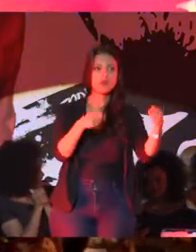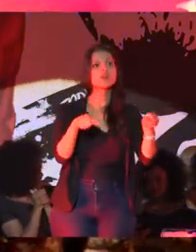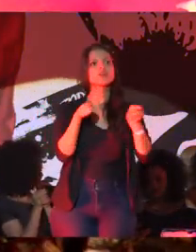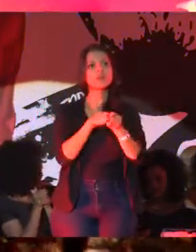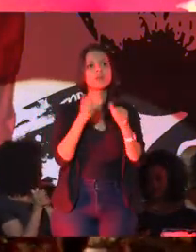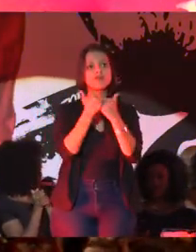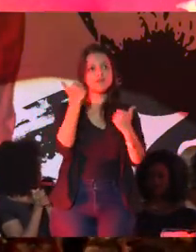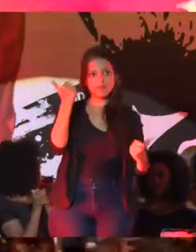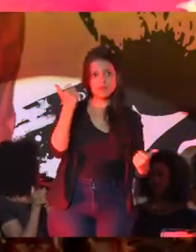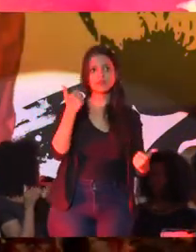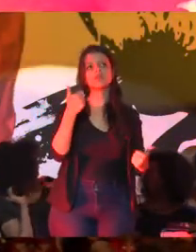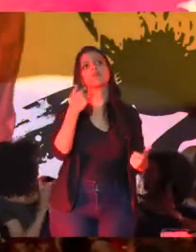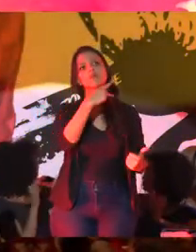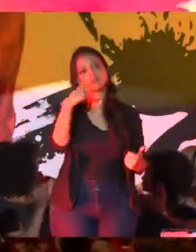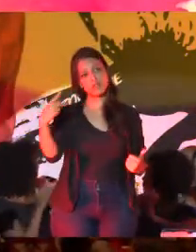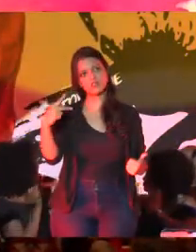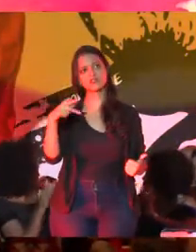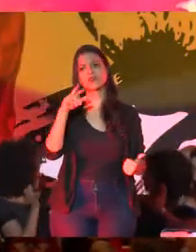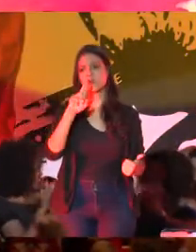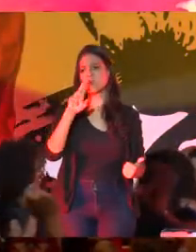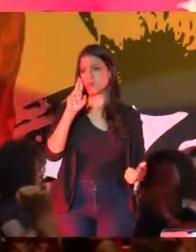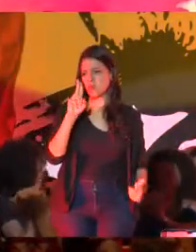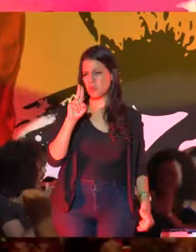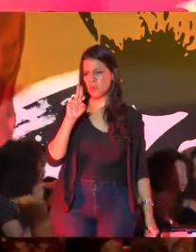da UNE, Jessi Daiane.